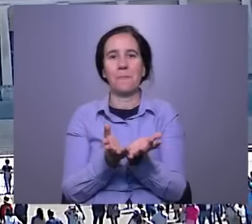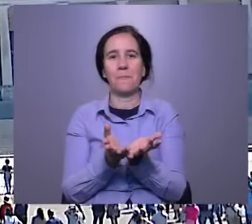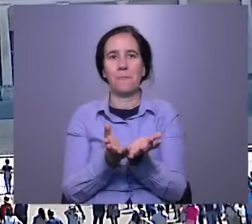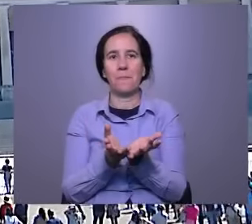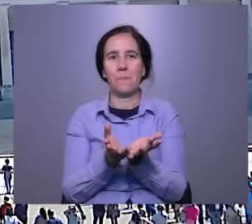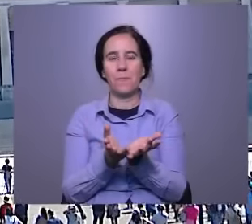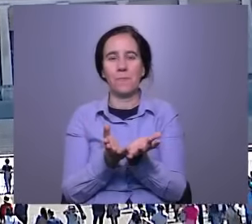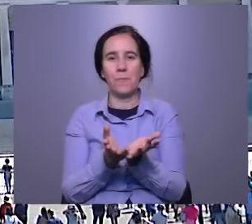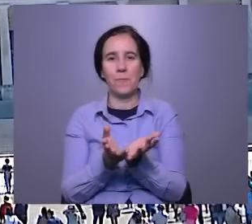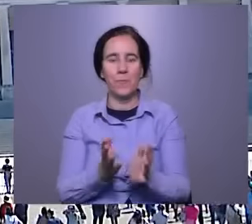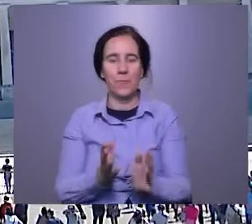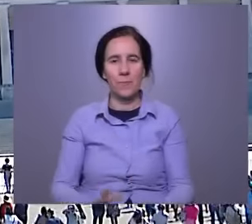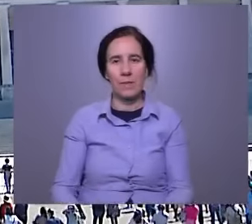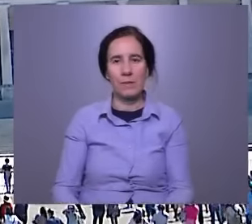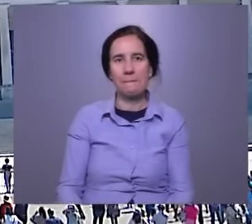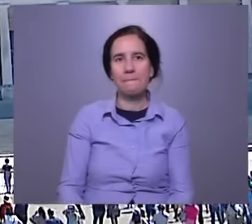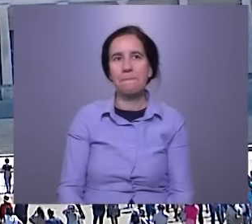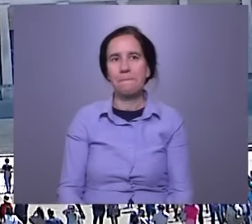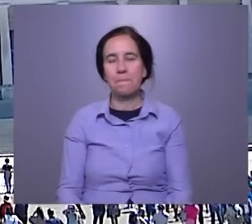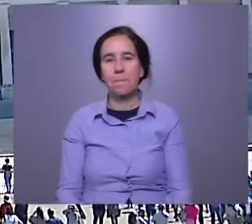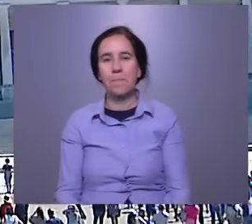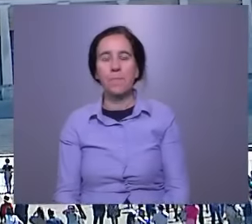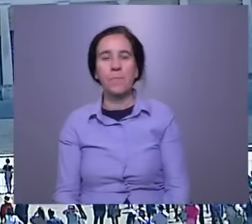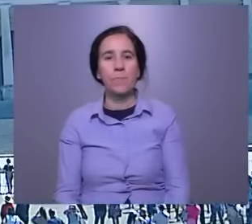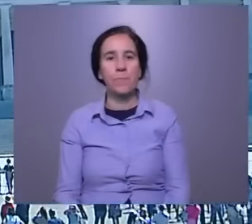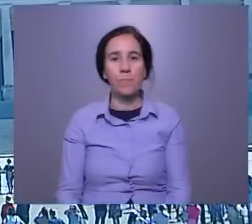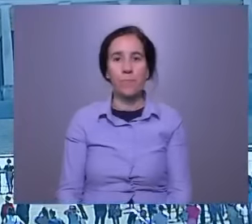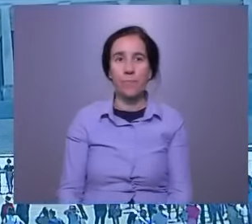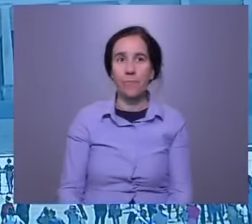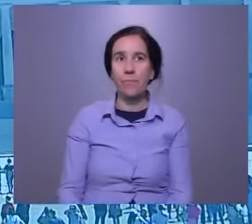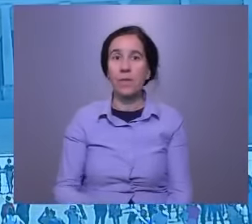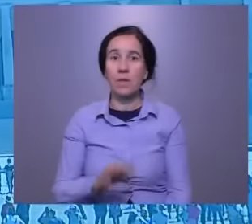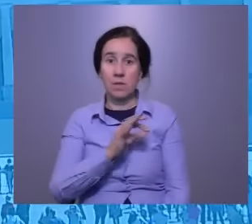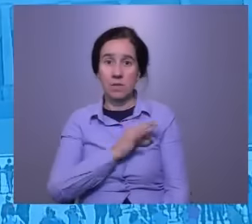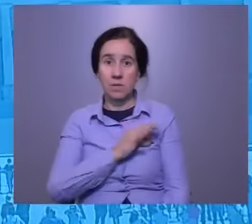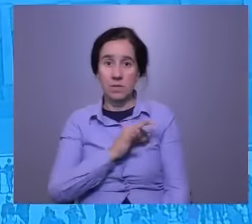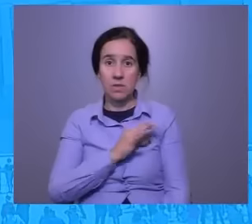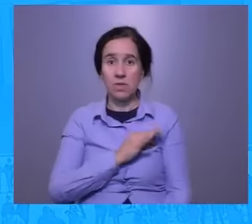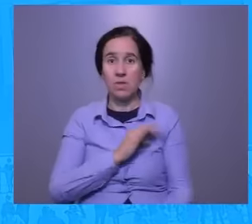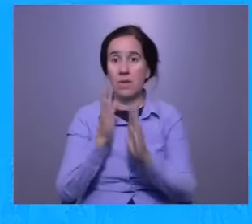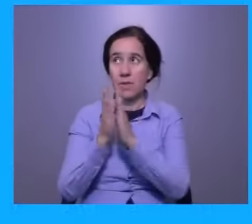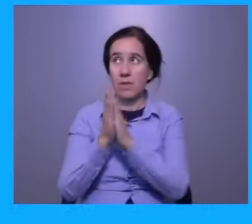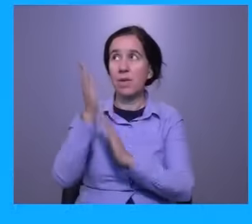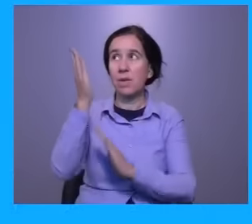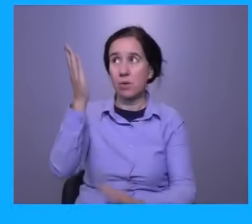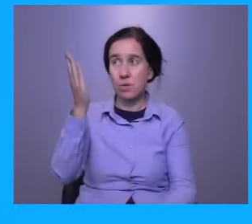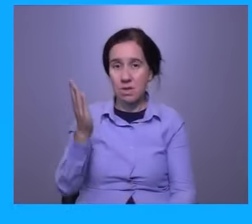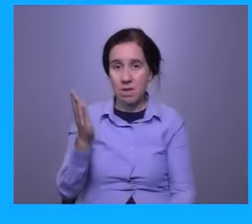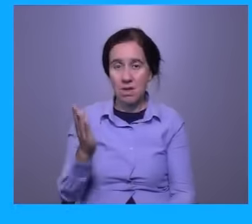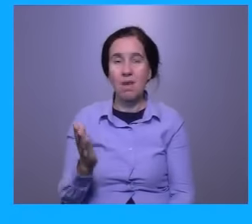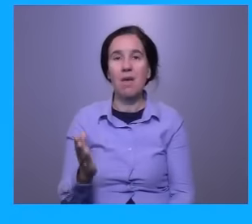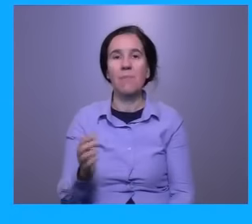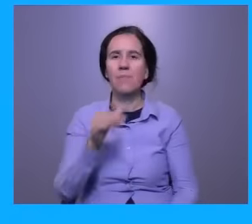céu. Glória, glória, paz.